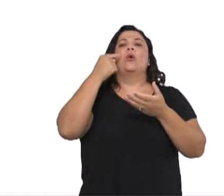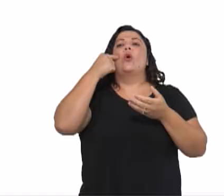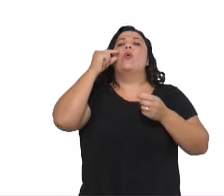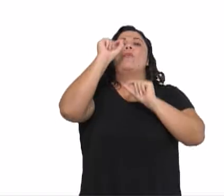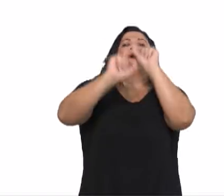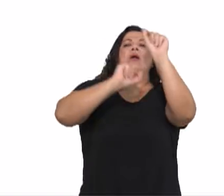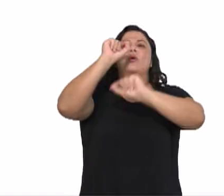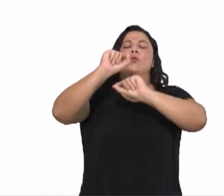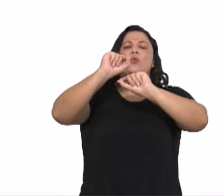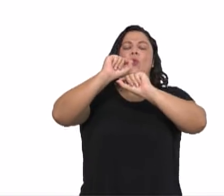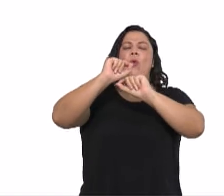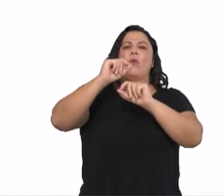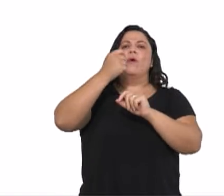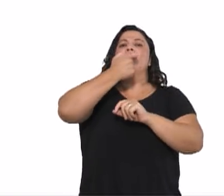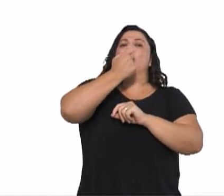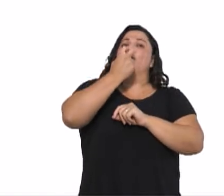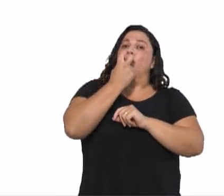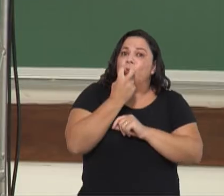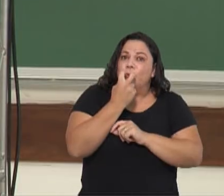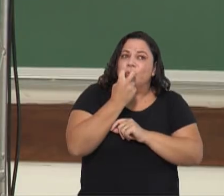alviverde bater.